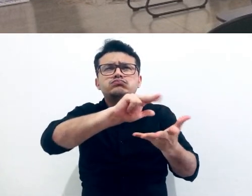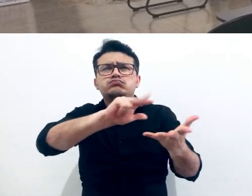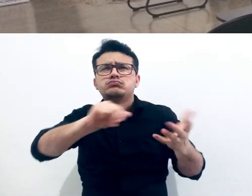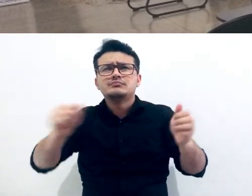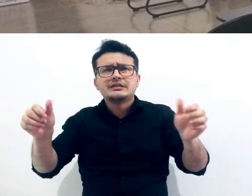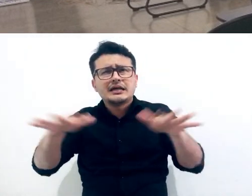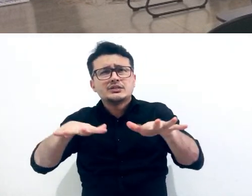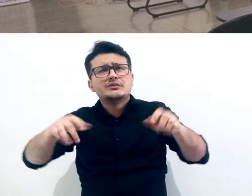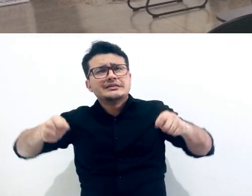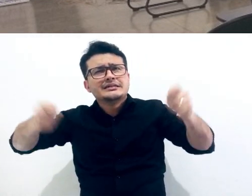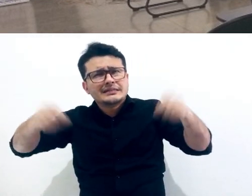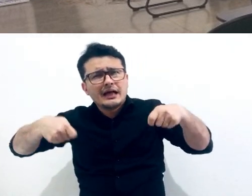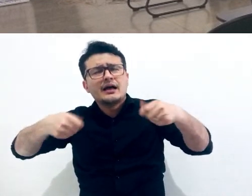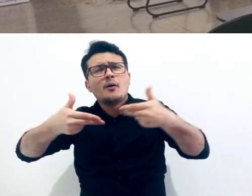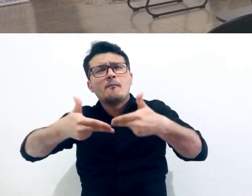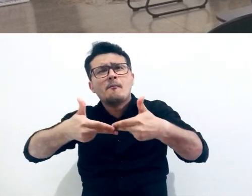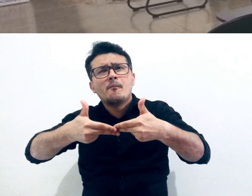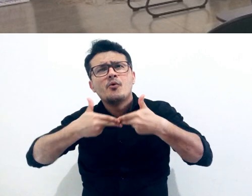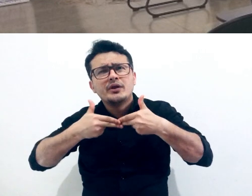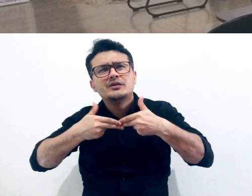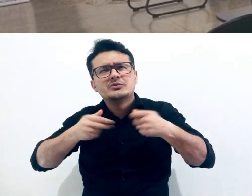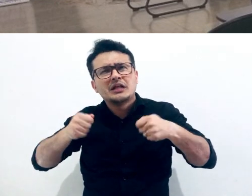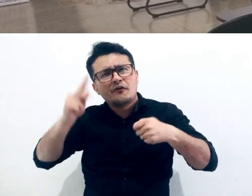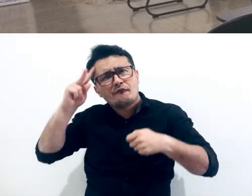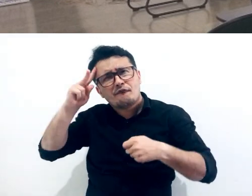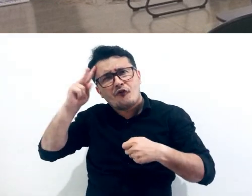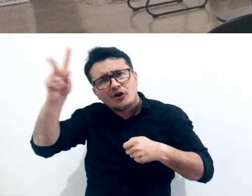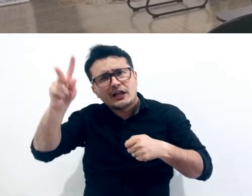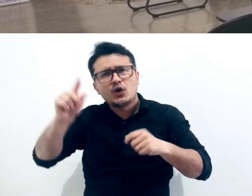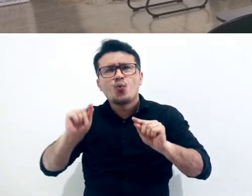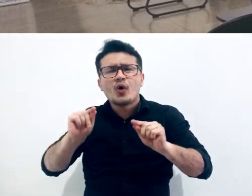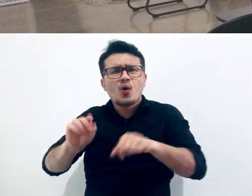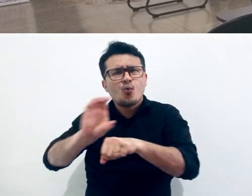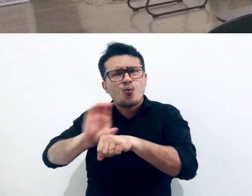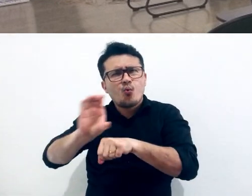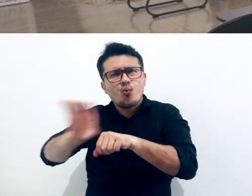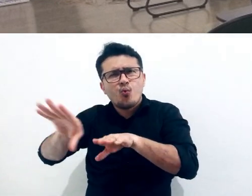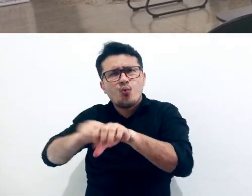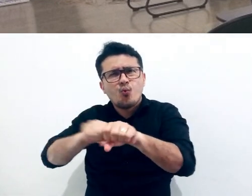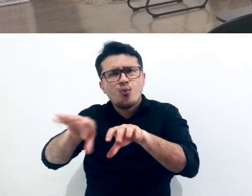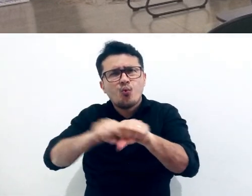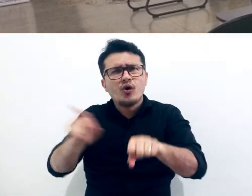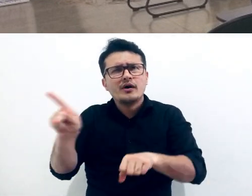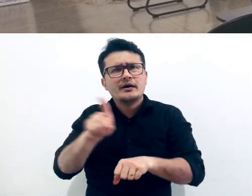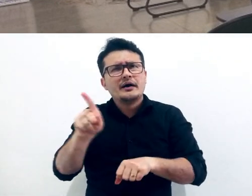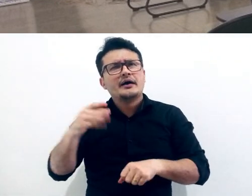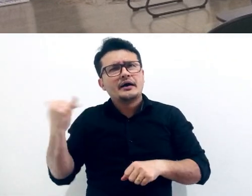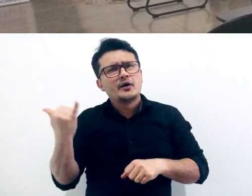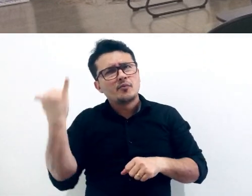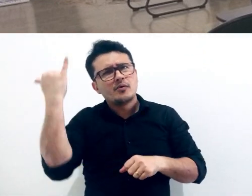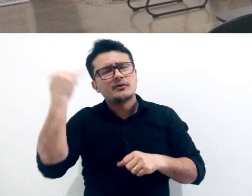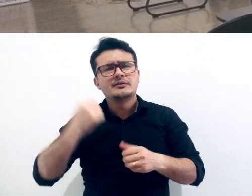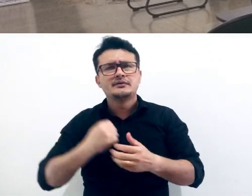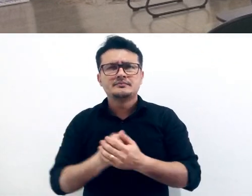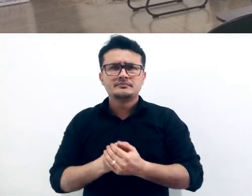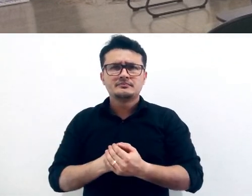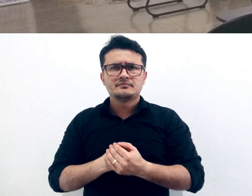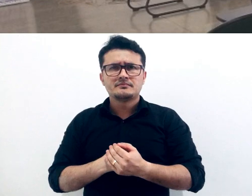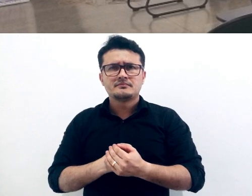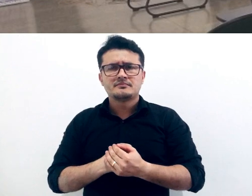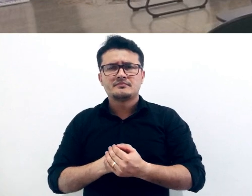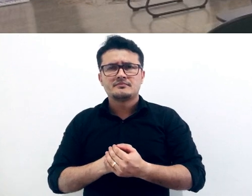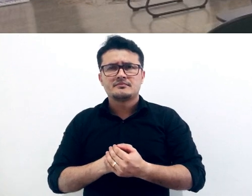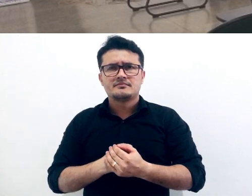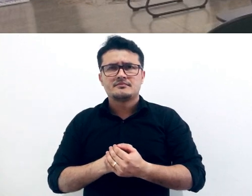a diversidade são importantes e que a inclusão é possível. Por isso, fortalecer a formação dos professores é